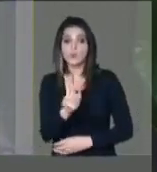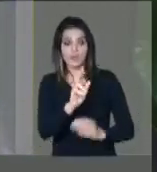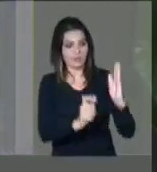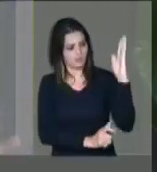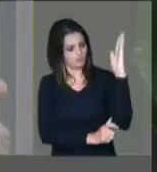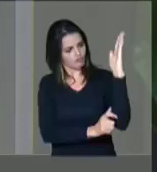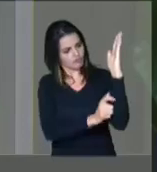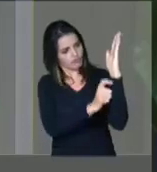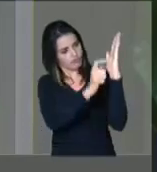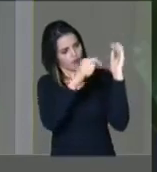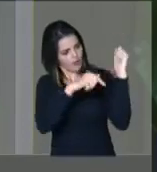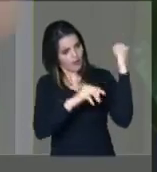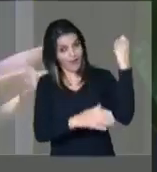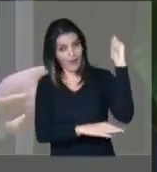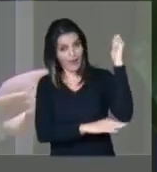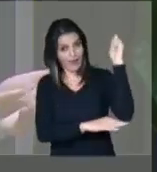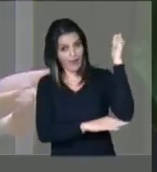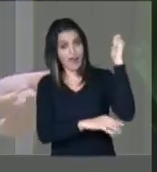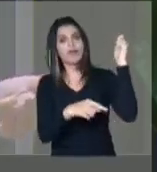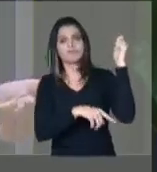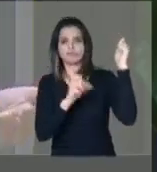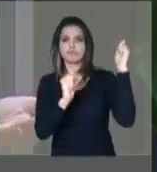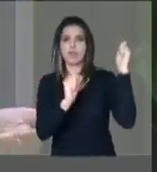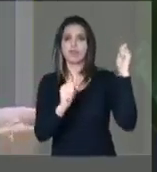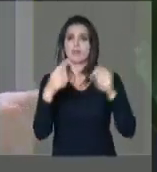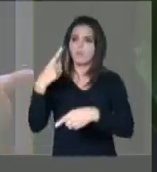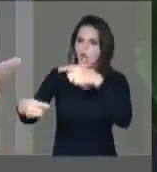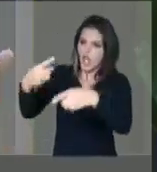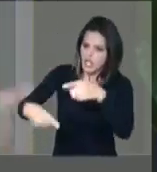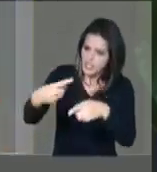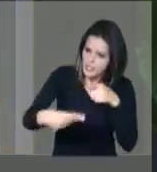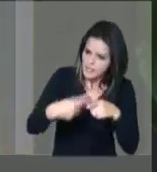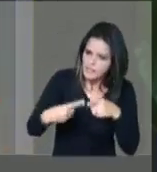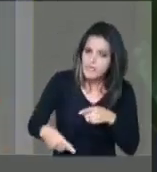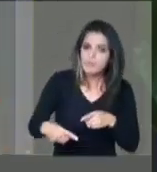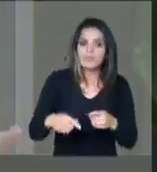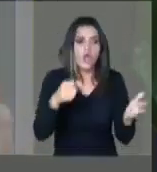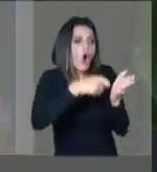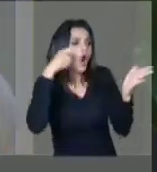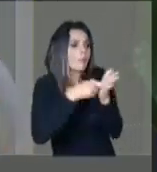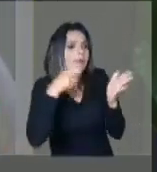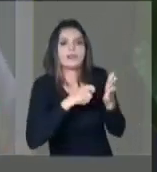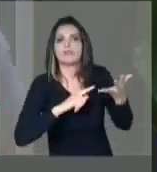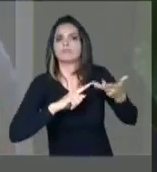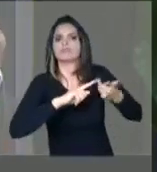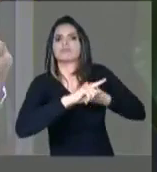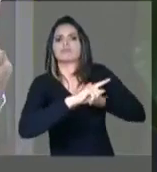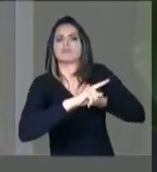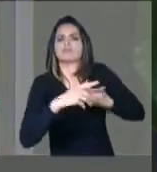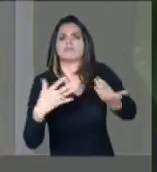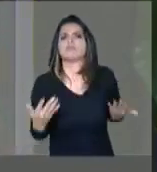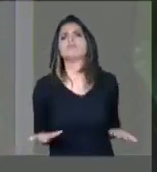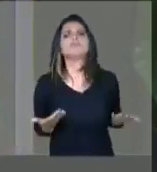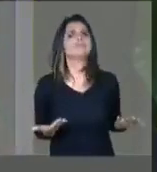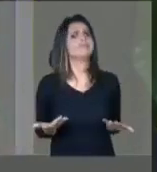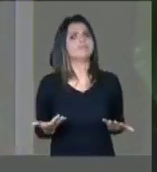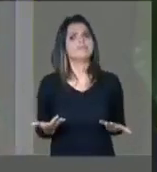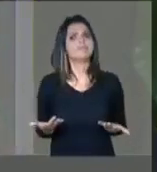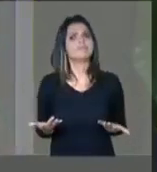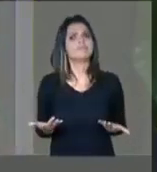centro. Então, é um acordo que proíbe o Brasil de muitas coisas e o obriga a outros. Não bastasse tudo